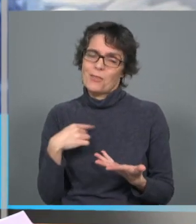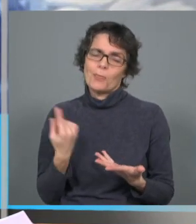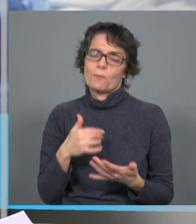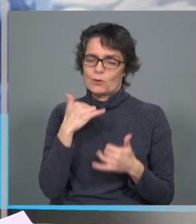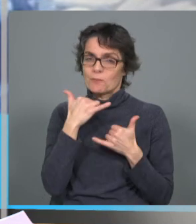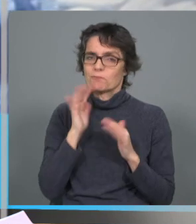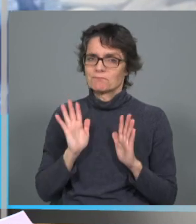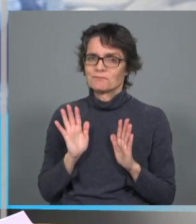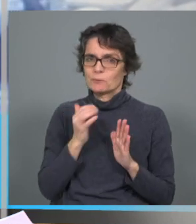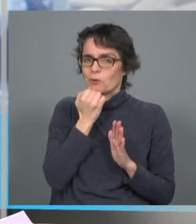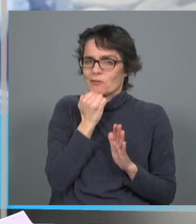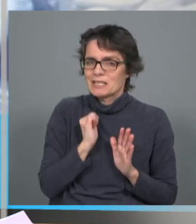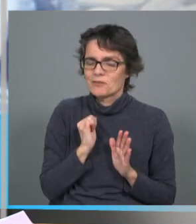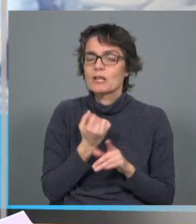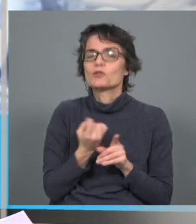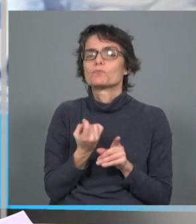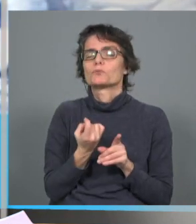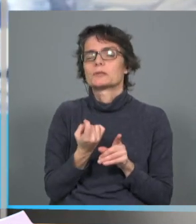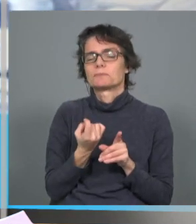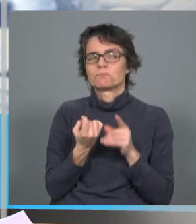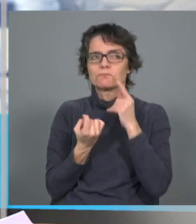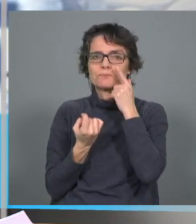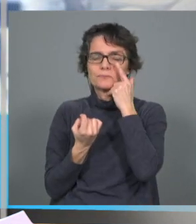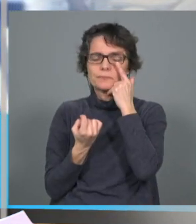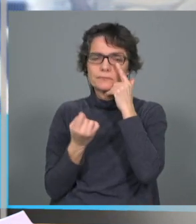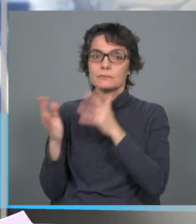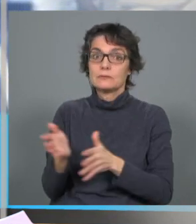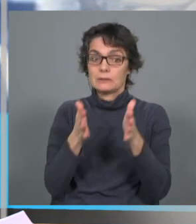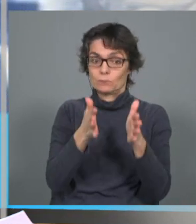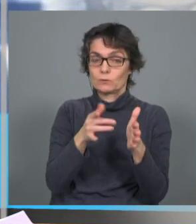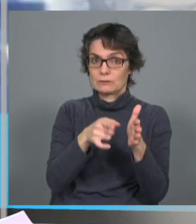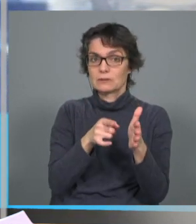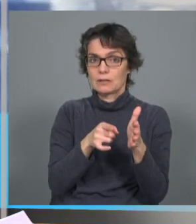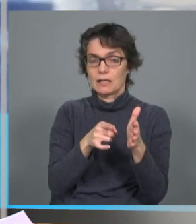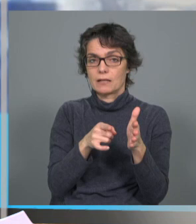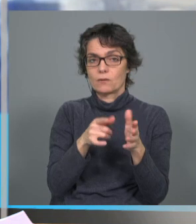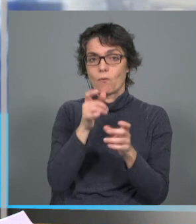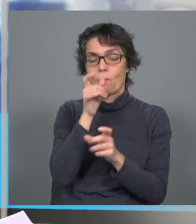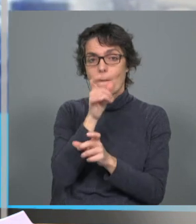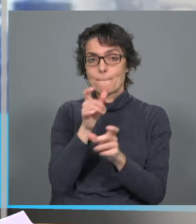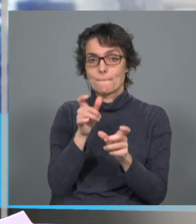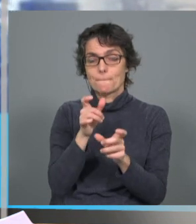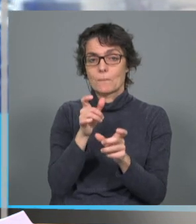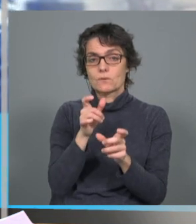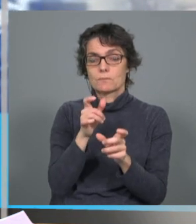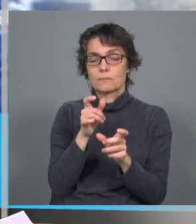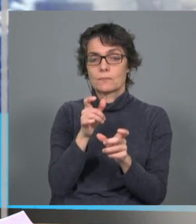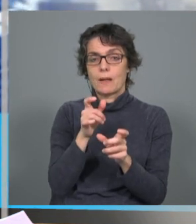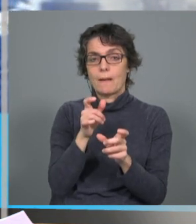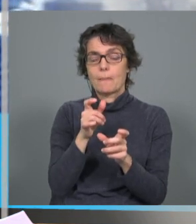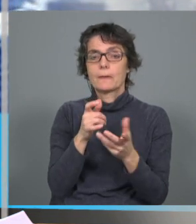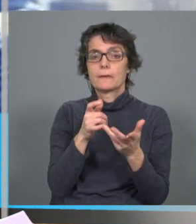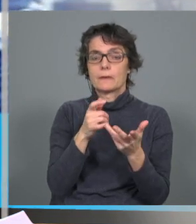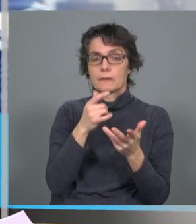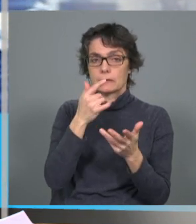muito coloquial, mas é isso mesmo. Por um lado, porque esse gesto do Patriarca de destinar